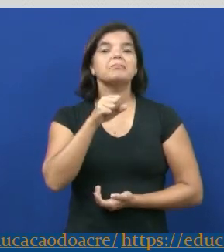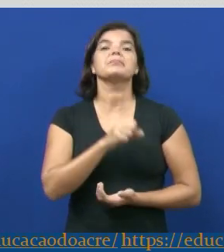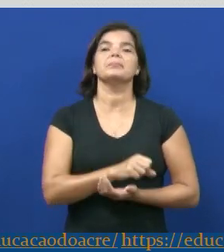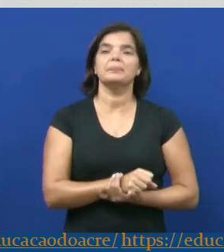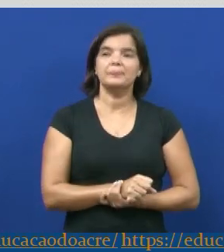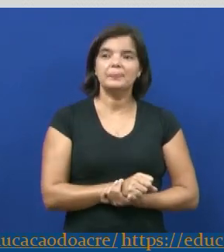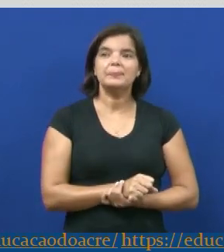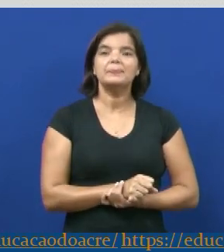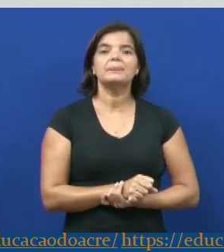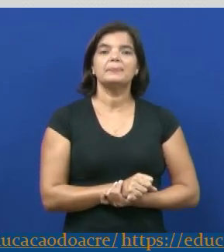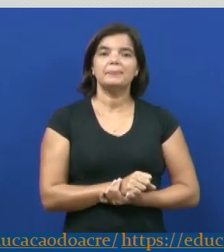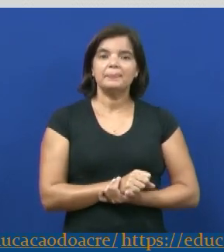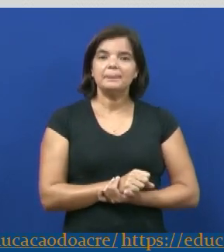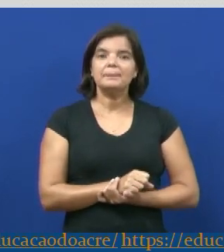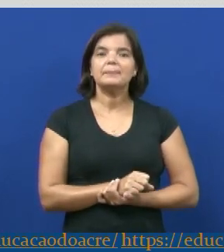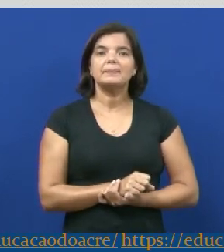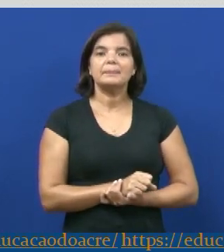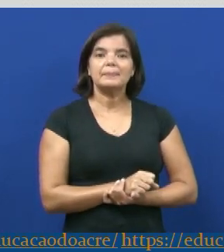tá?